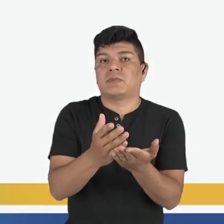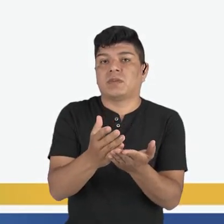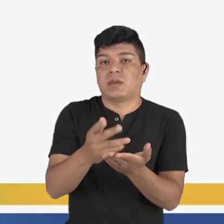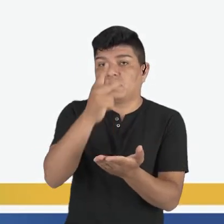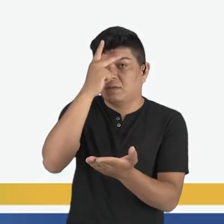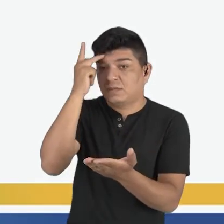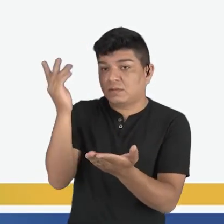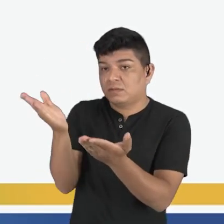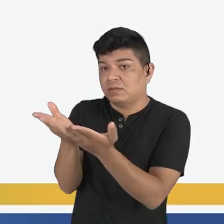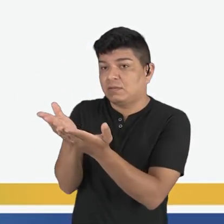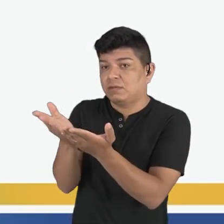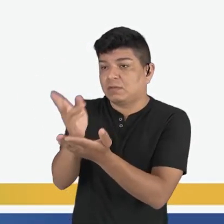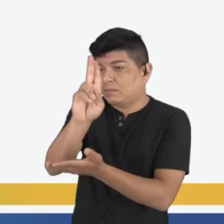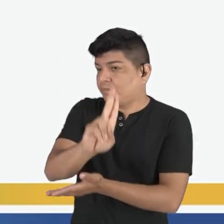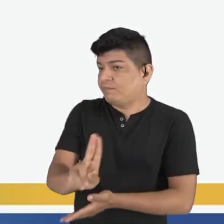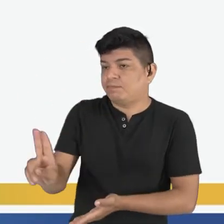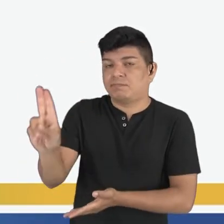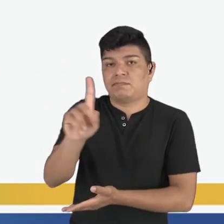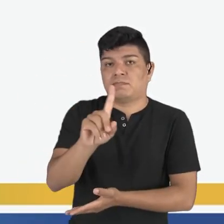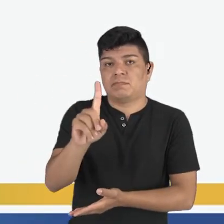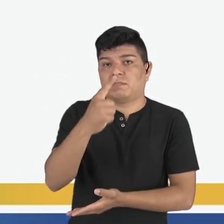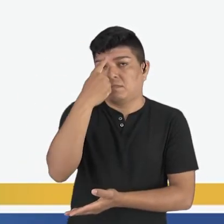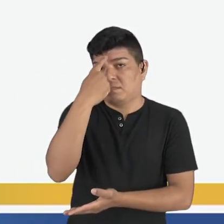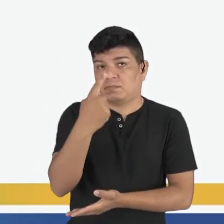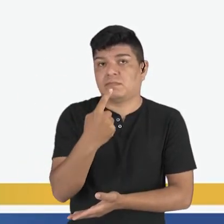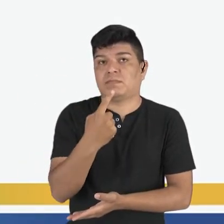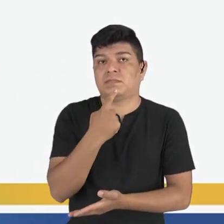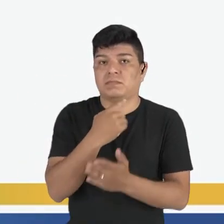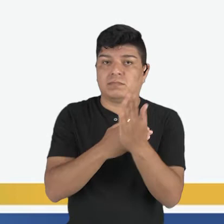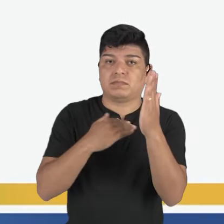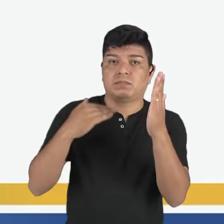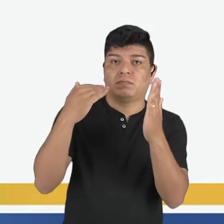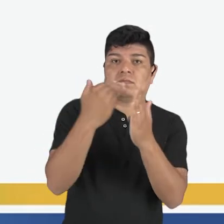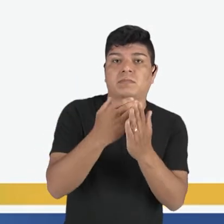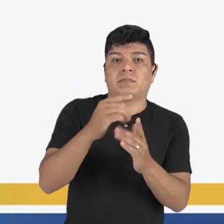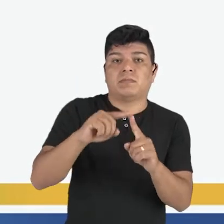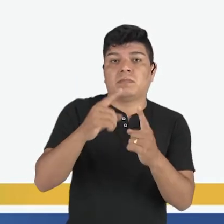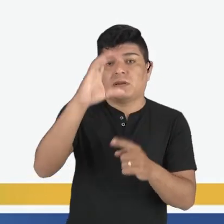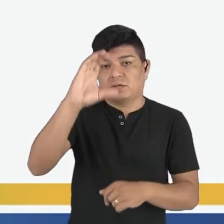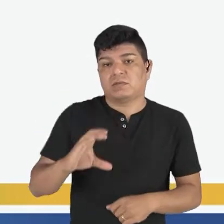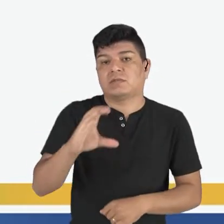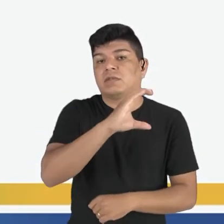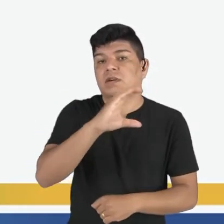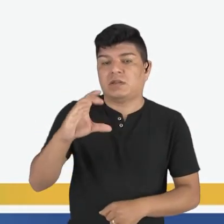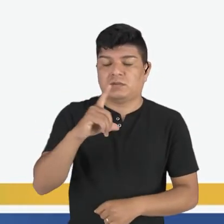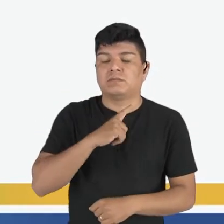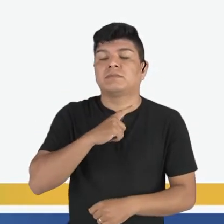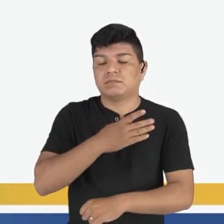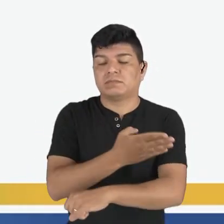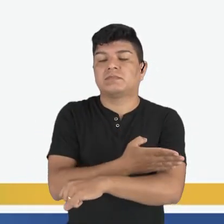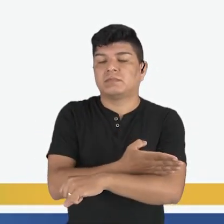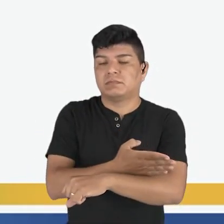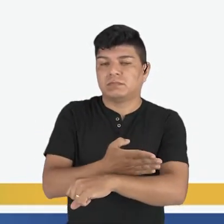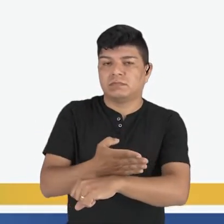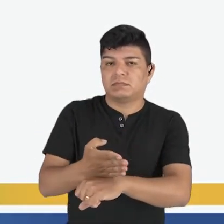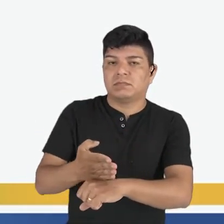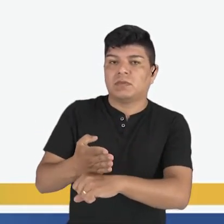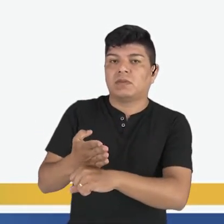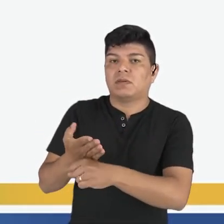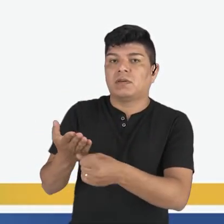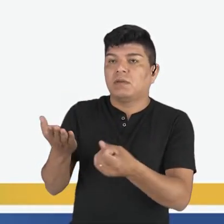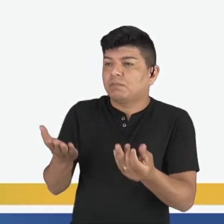usam representar por imagem o transcendente, e os católicos têm esse costume. Os católicos, eles